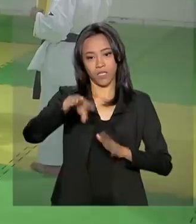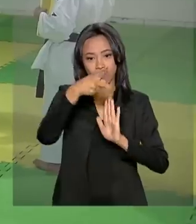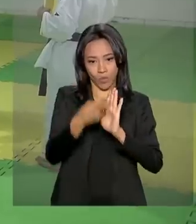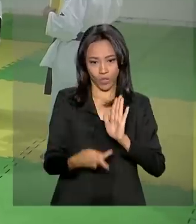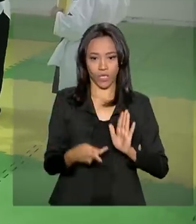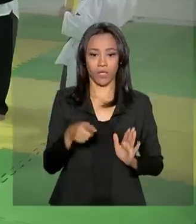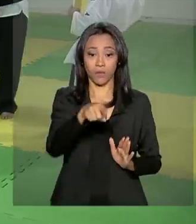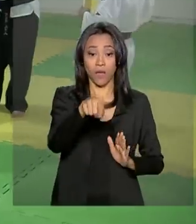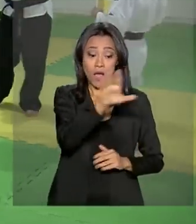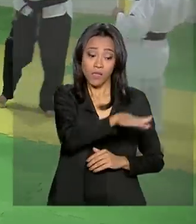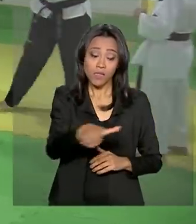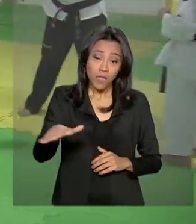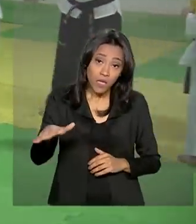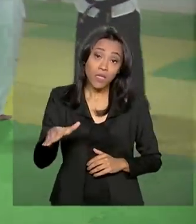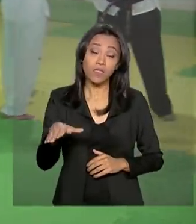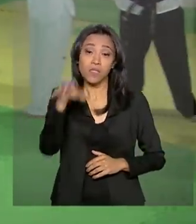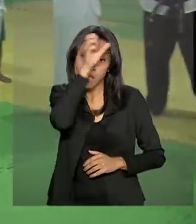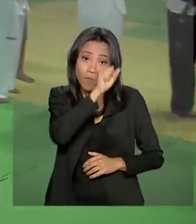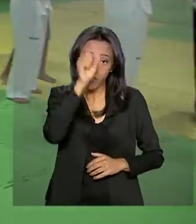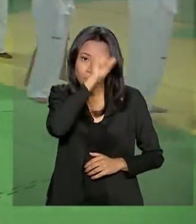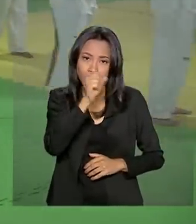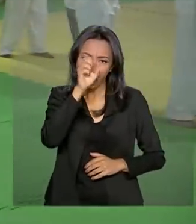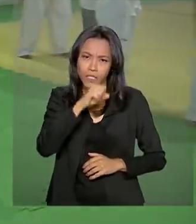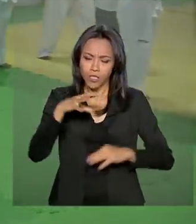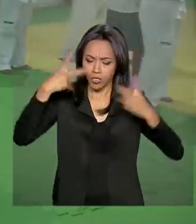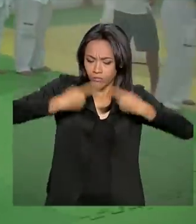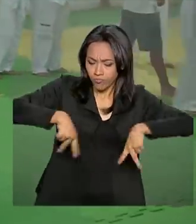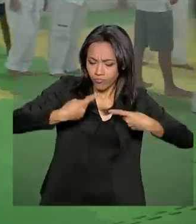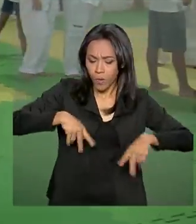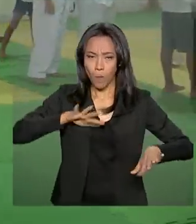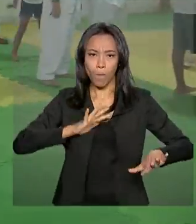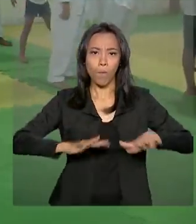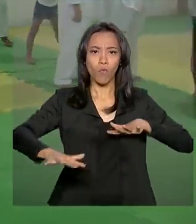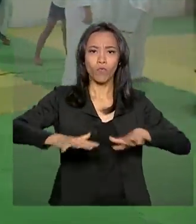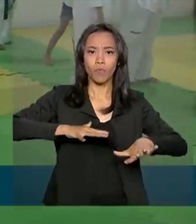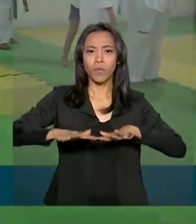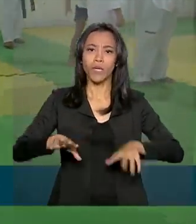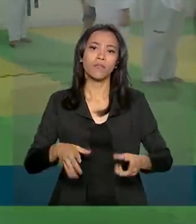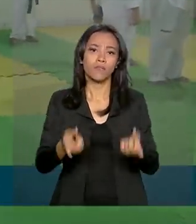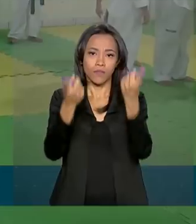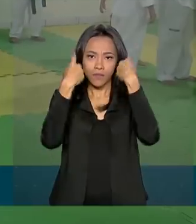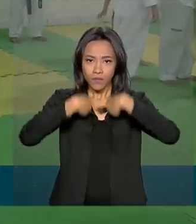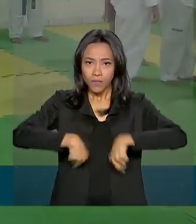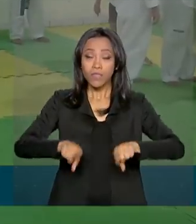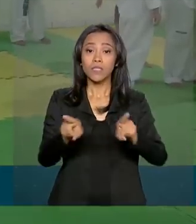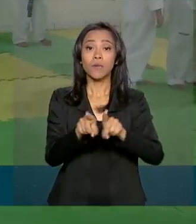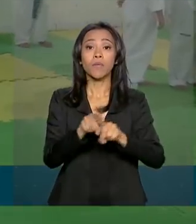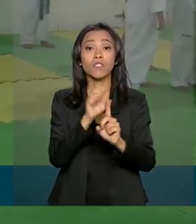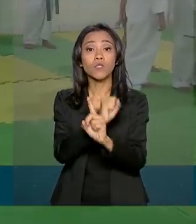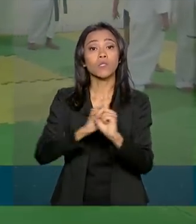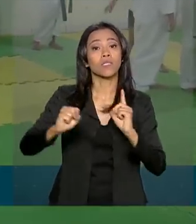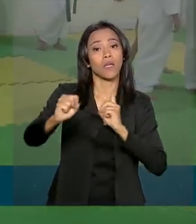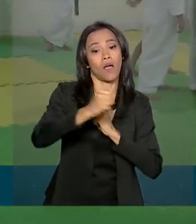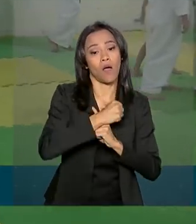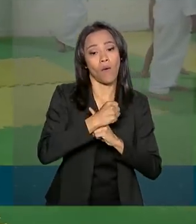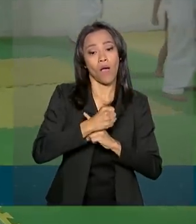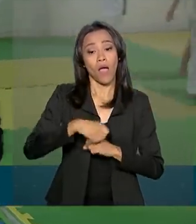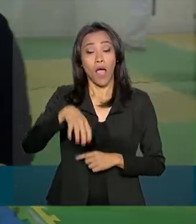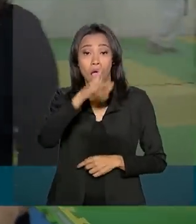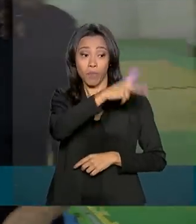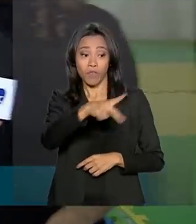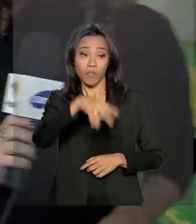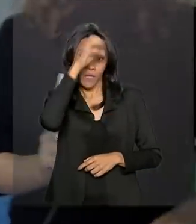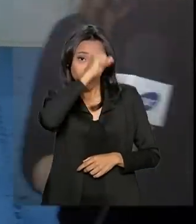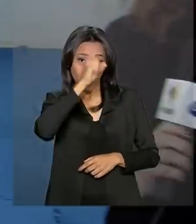Aqui, as crianças desenvolvem as habilidades motoras e sociais. A professora aprende com as necessidades